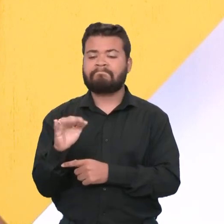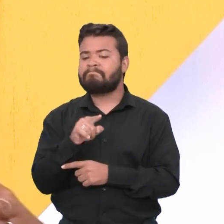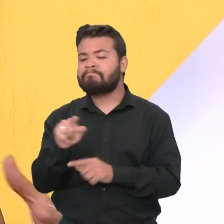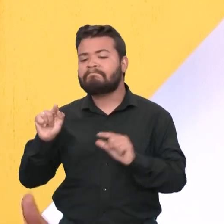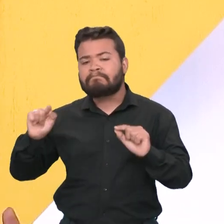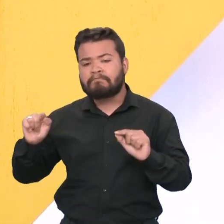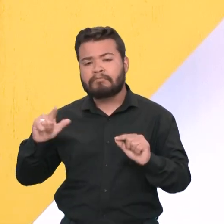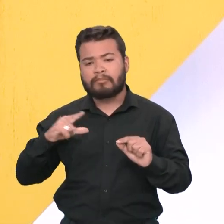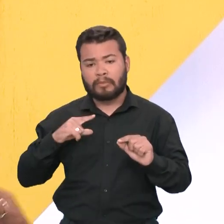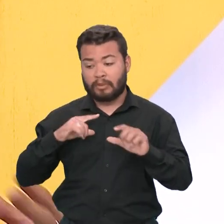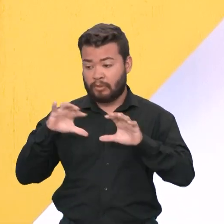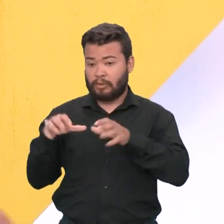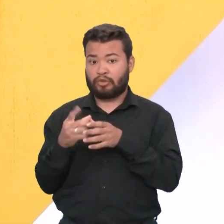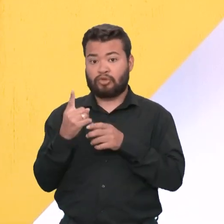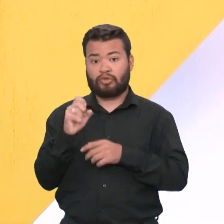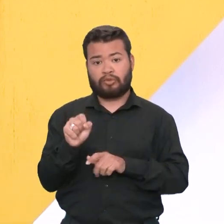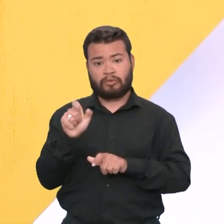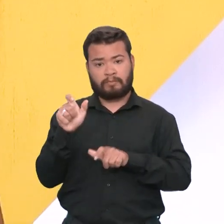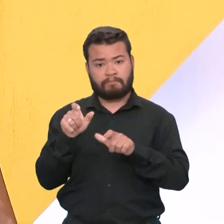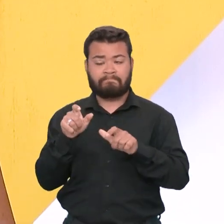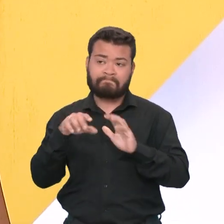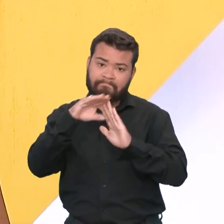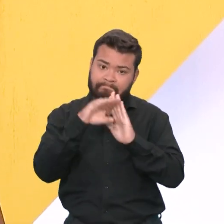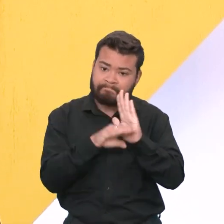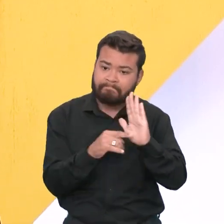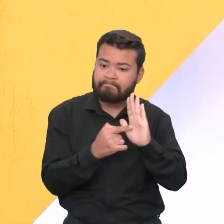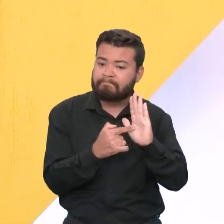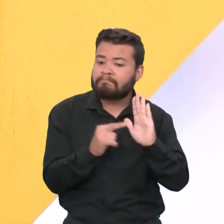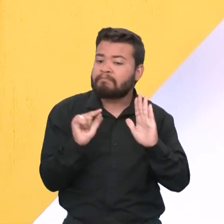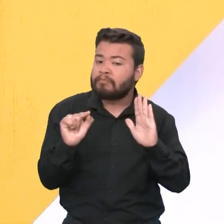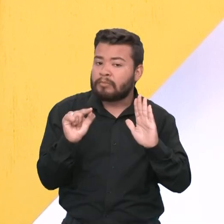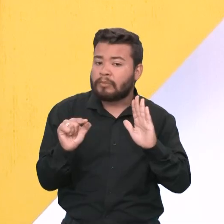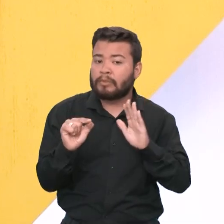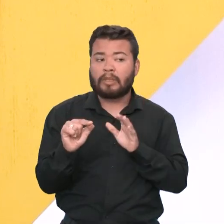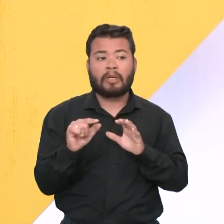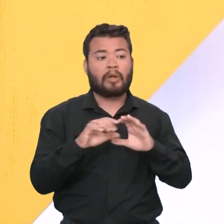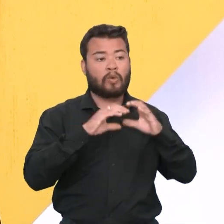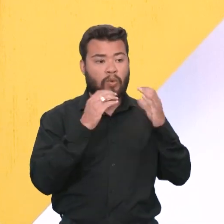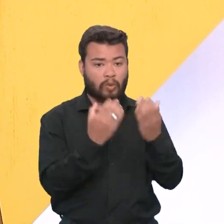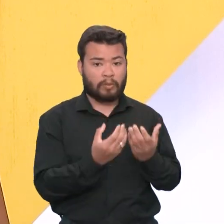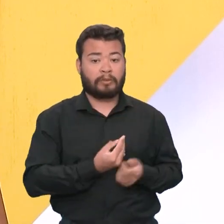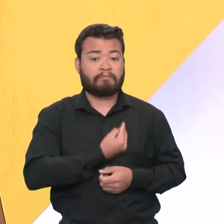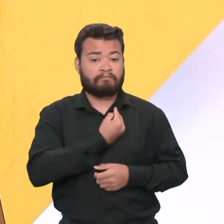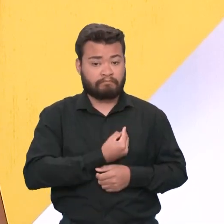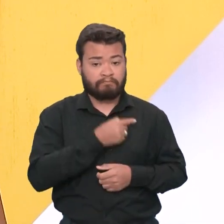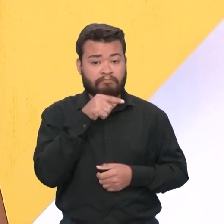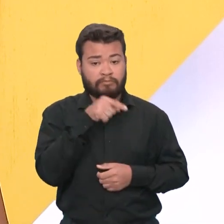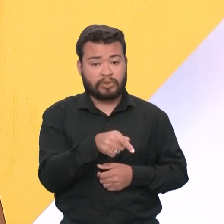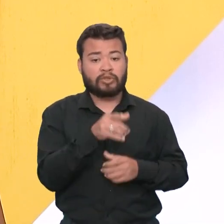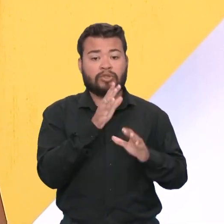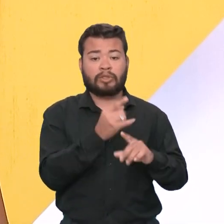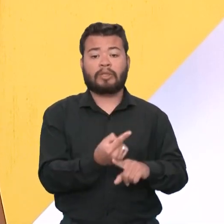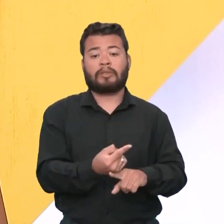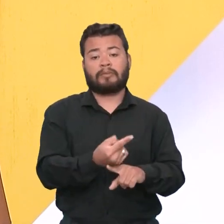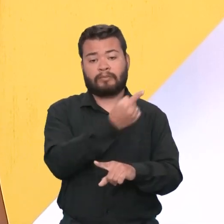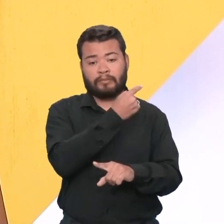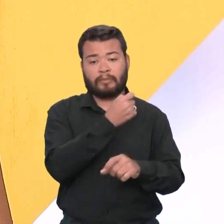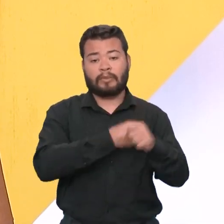18 condicionantes e uma delas é que a comunidade que está aqui desde antes